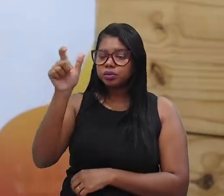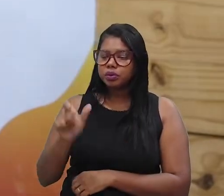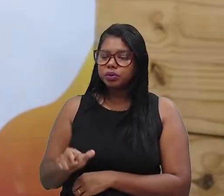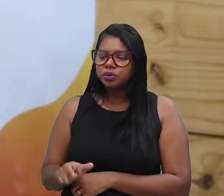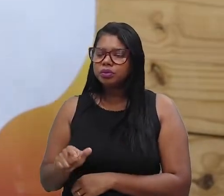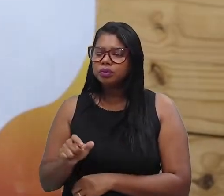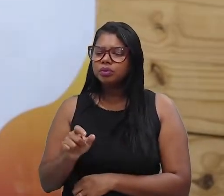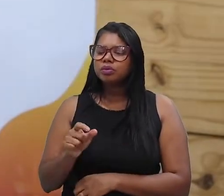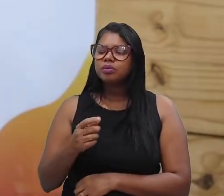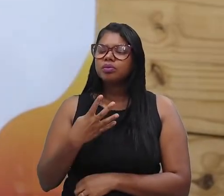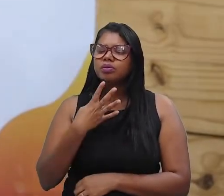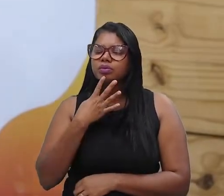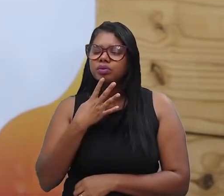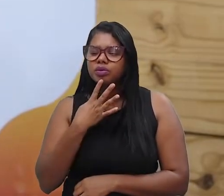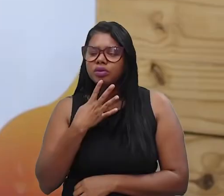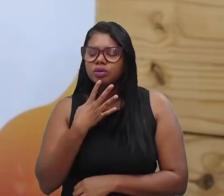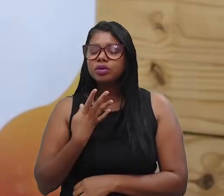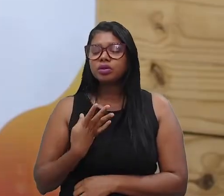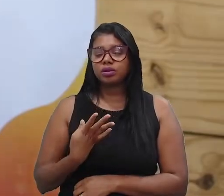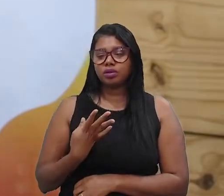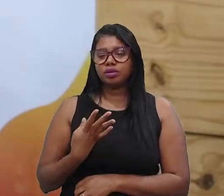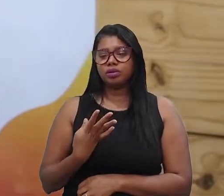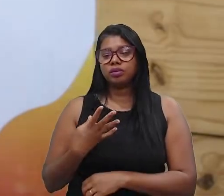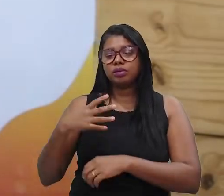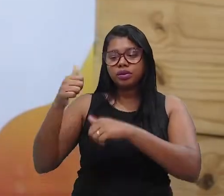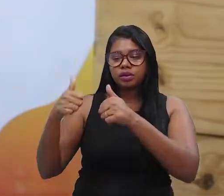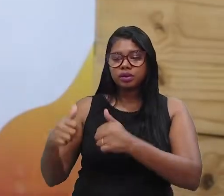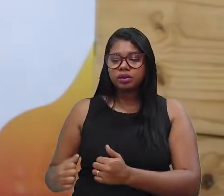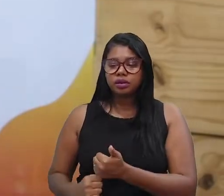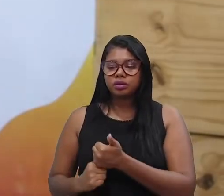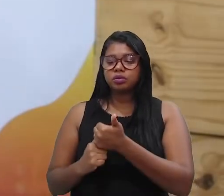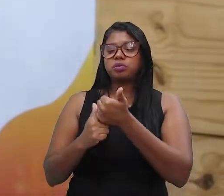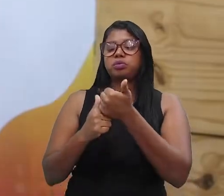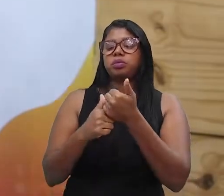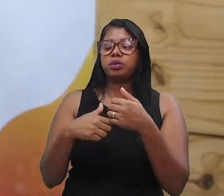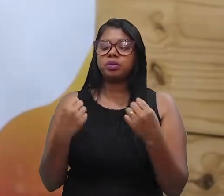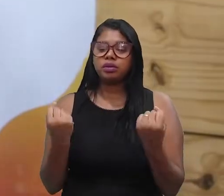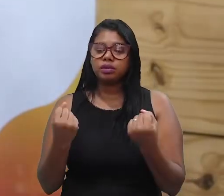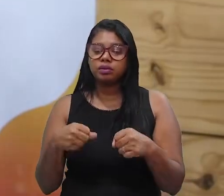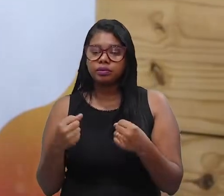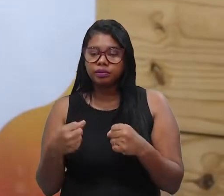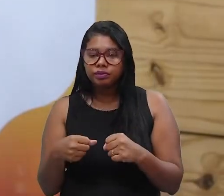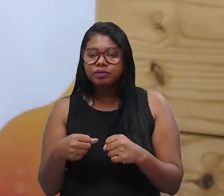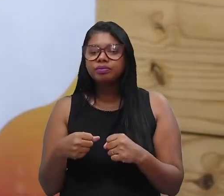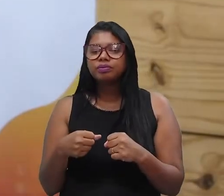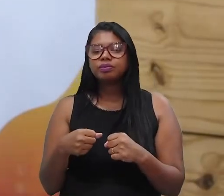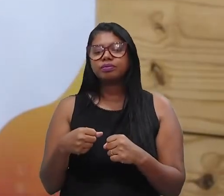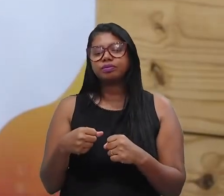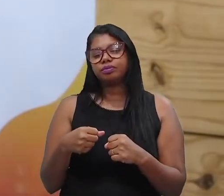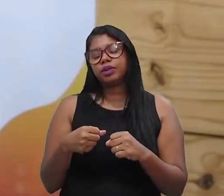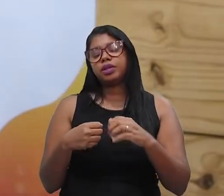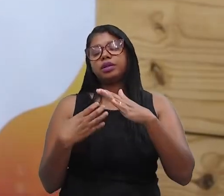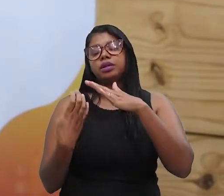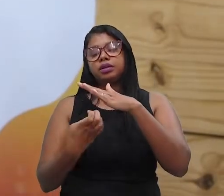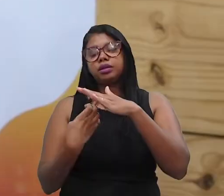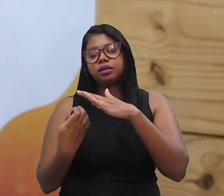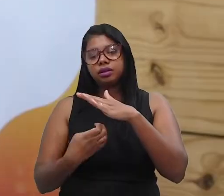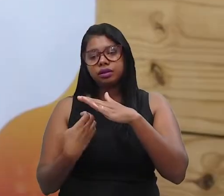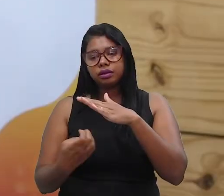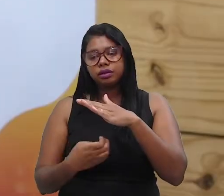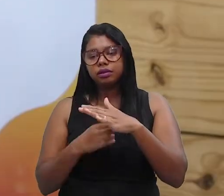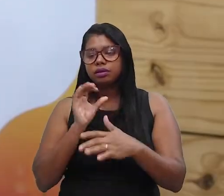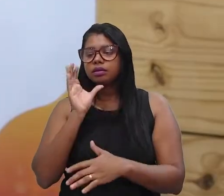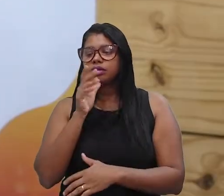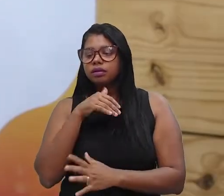pessoa, conhecer esta pessoa e dar o suporte que ela necessita é aquilo que a empresa e que a nova